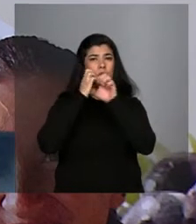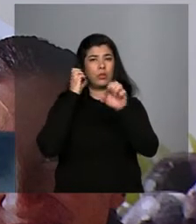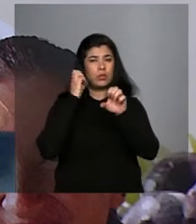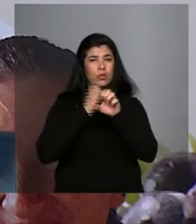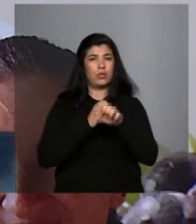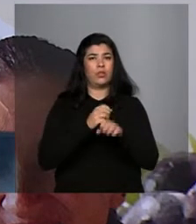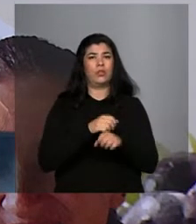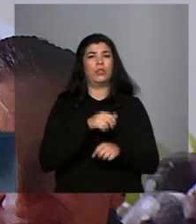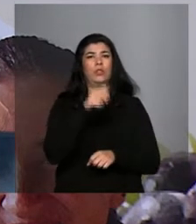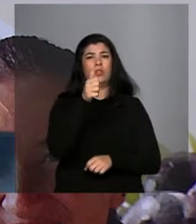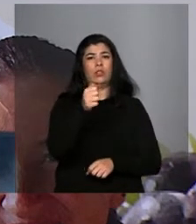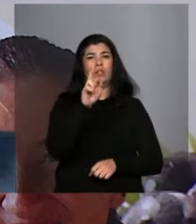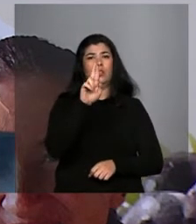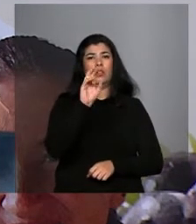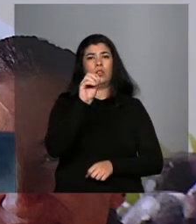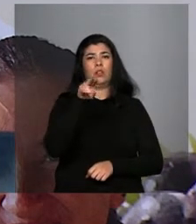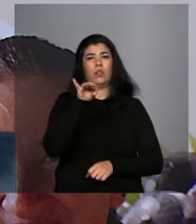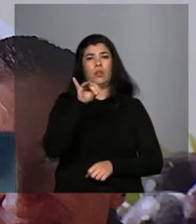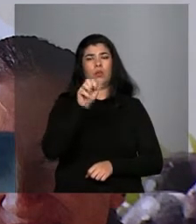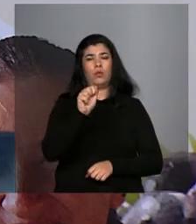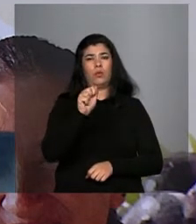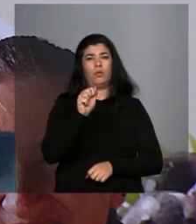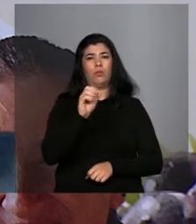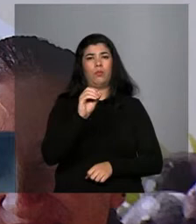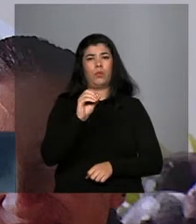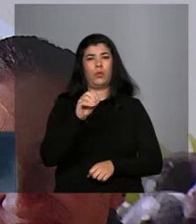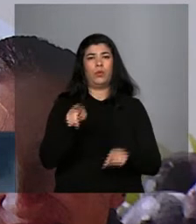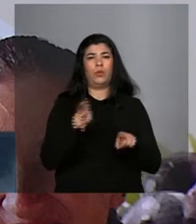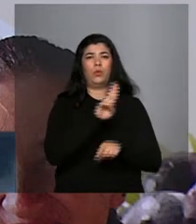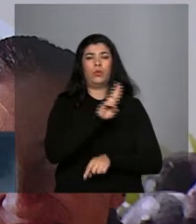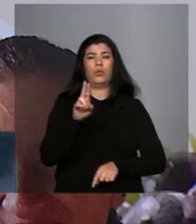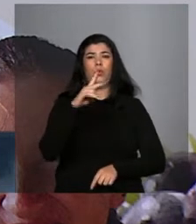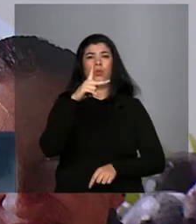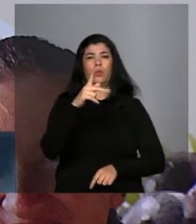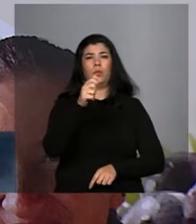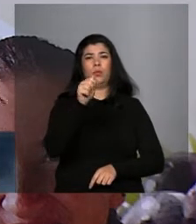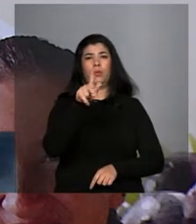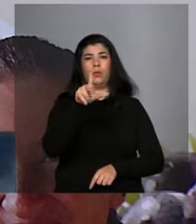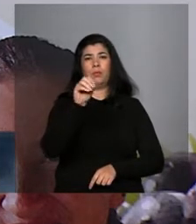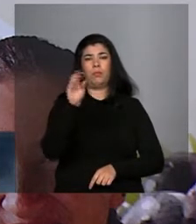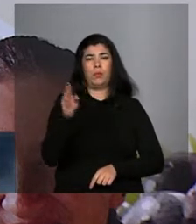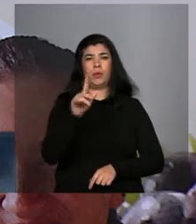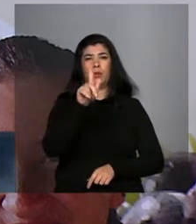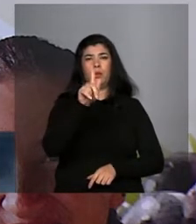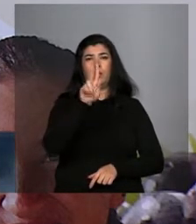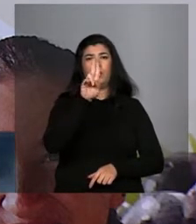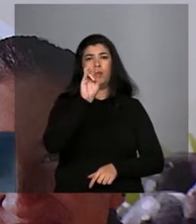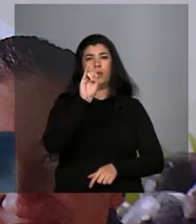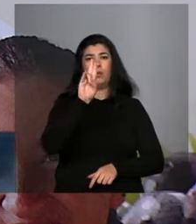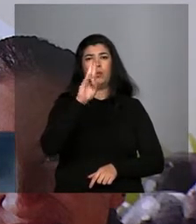desenvolvimento, sociedade e agricultura, Paulo Guilherme Francisco Cabral.